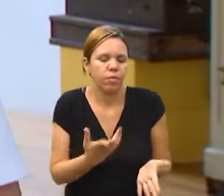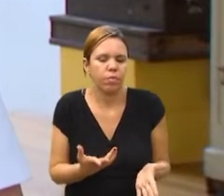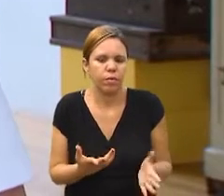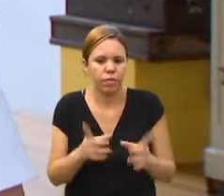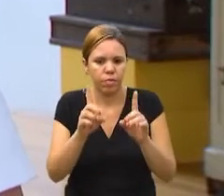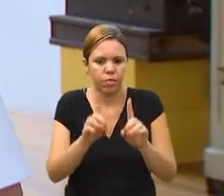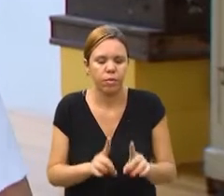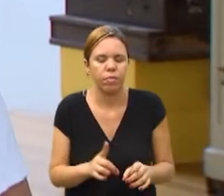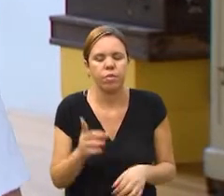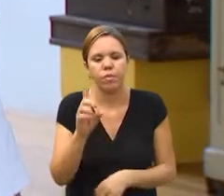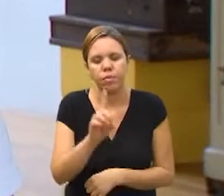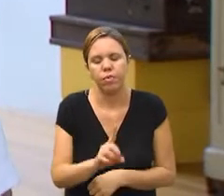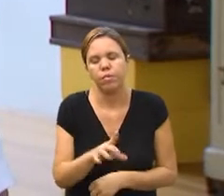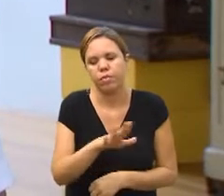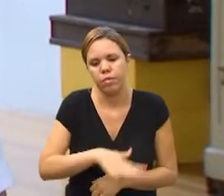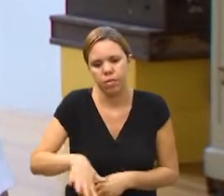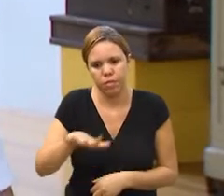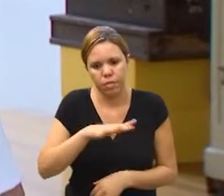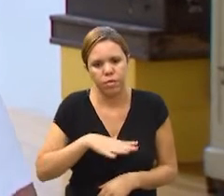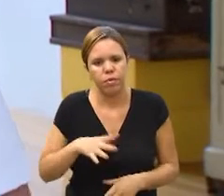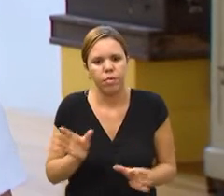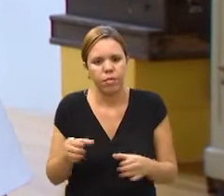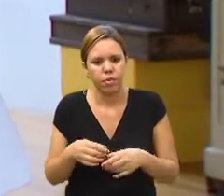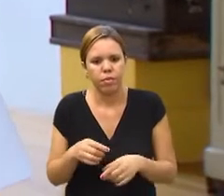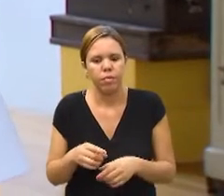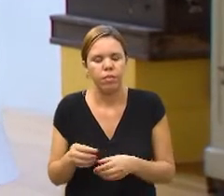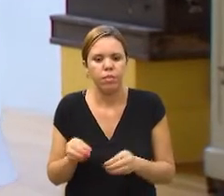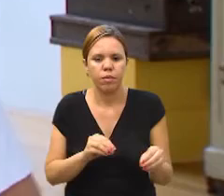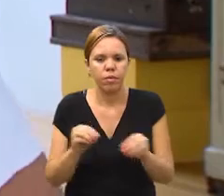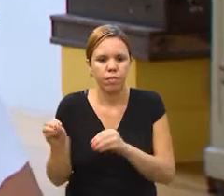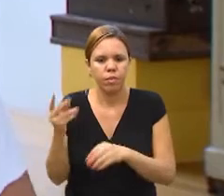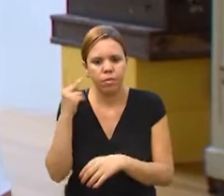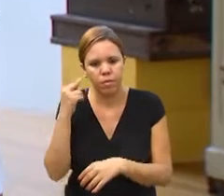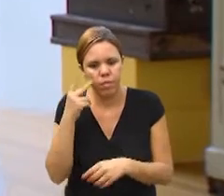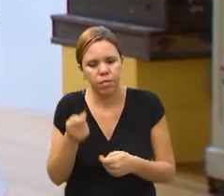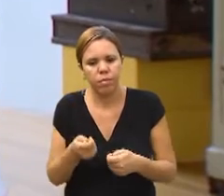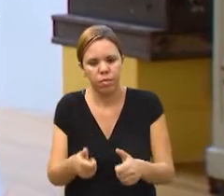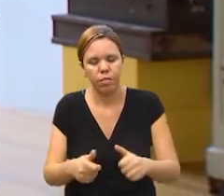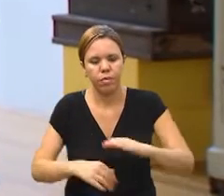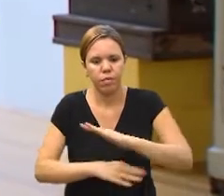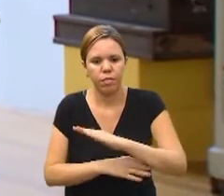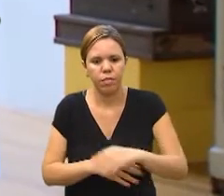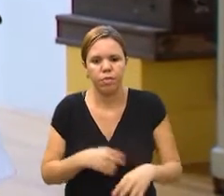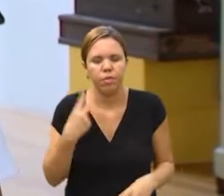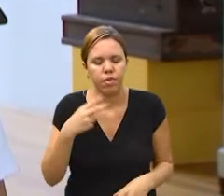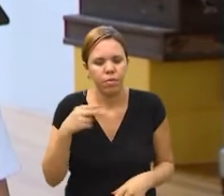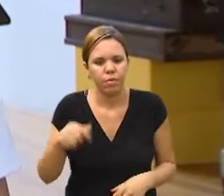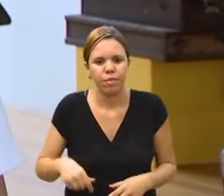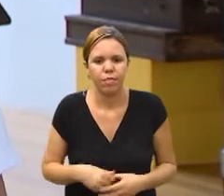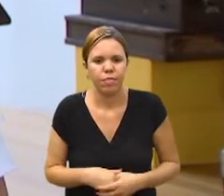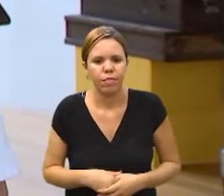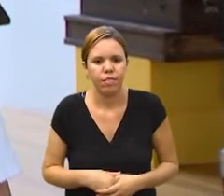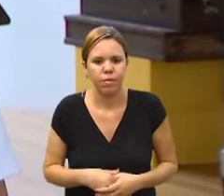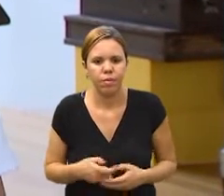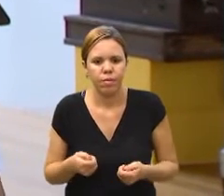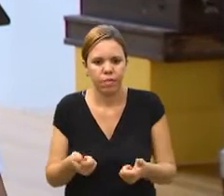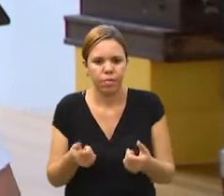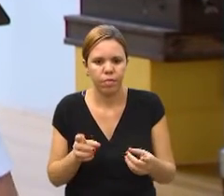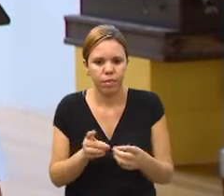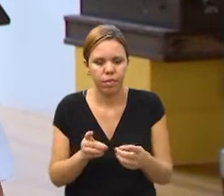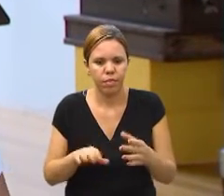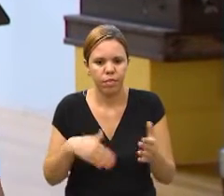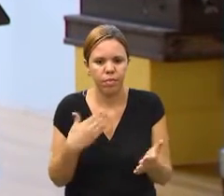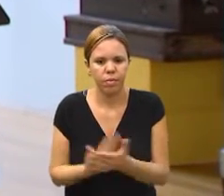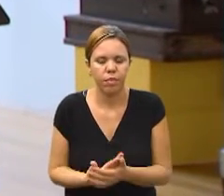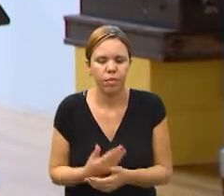se desloca para São Paulo, o mobiliário é cedido à Câmara Municipal de Vereadores, serviu a Câmara até